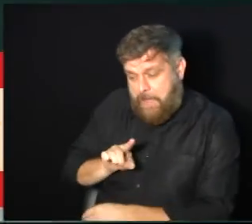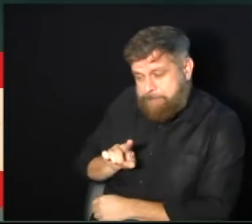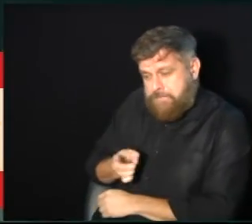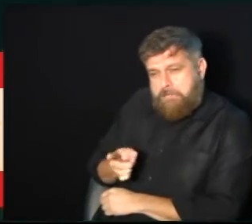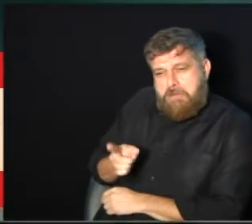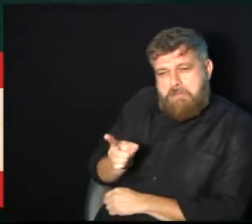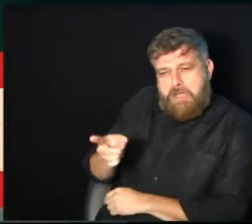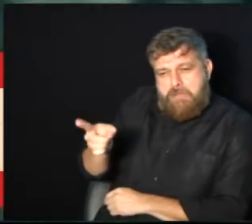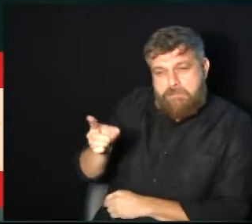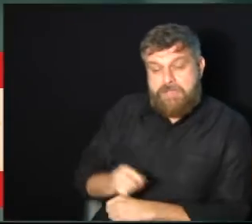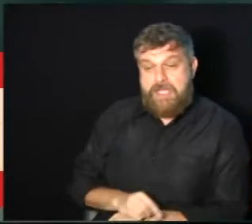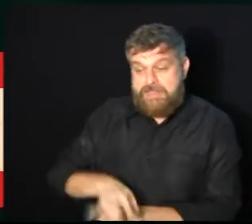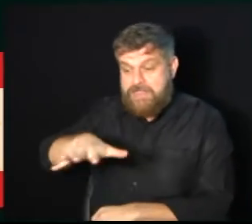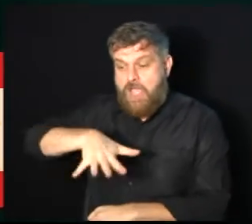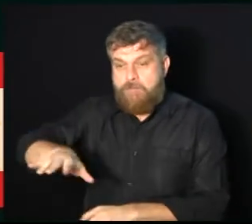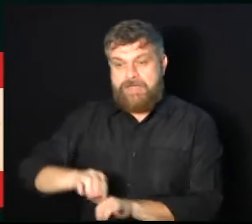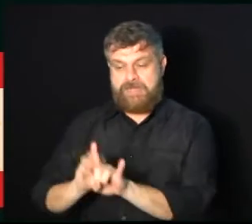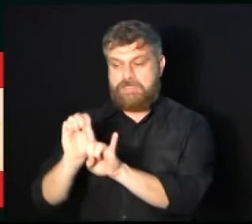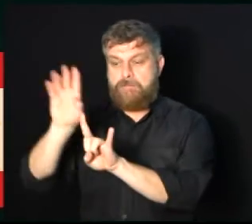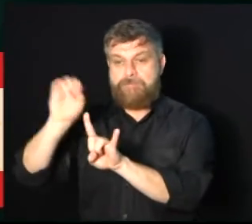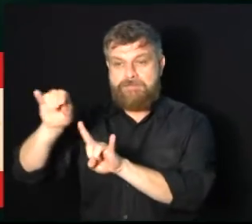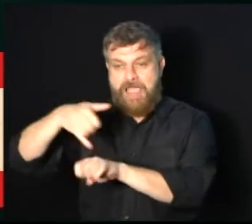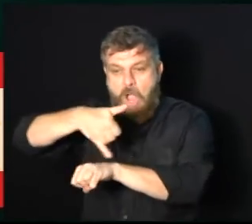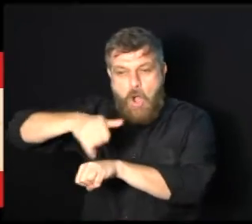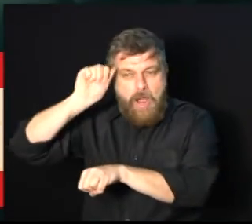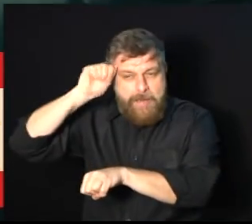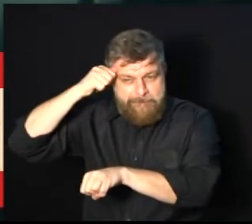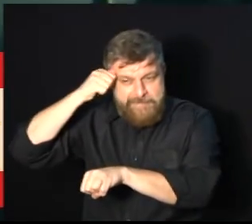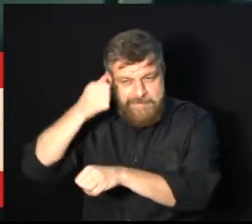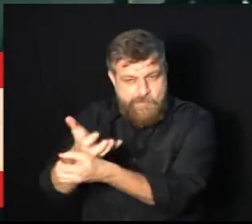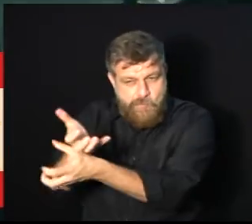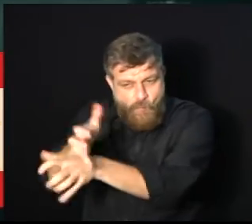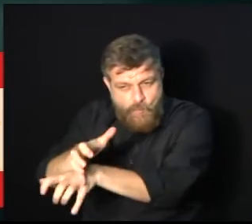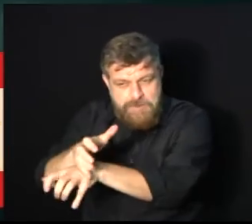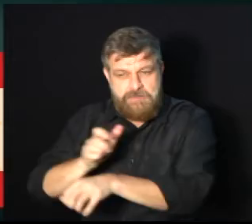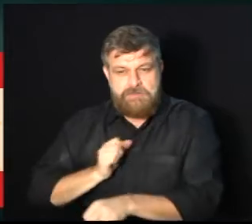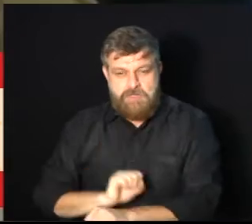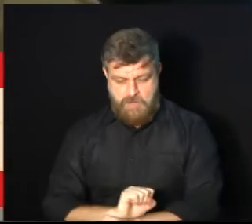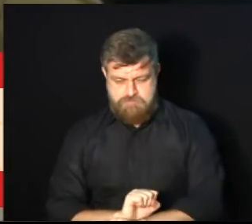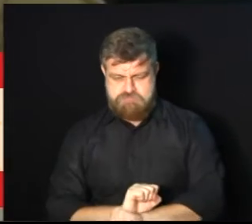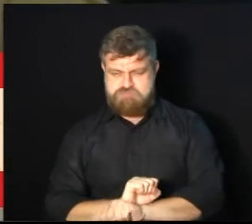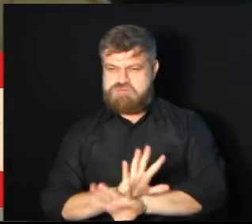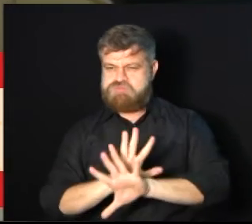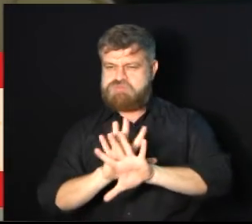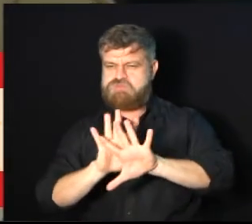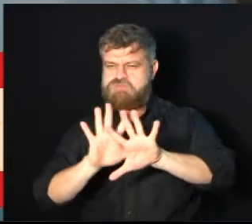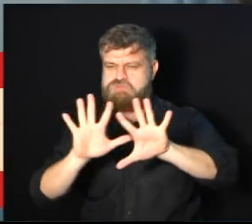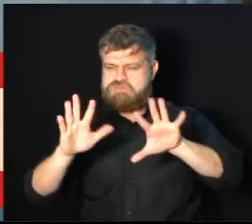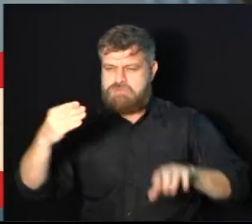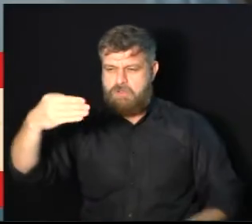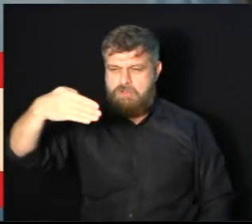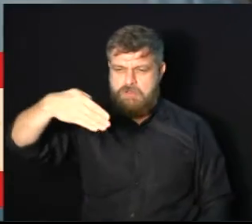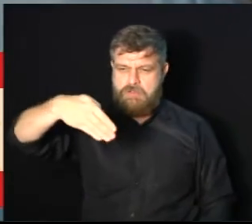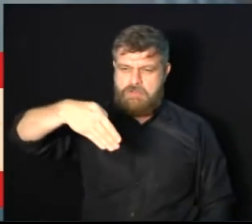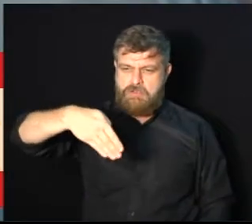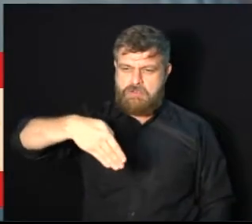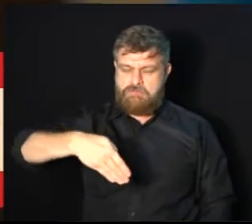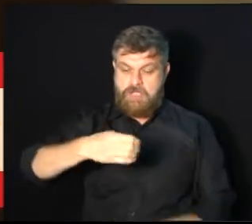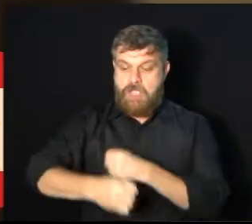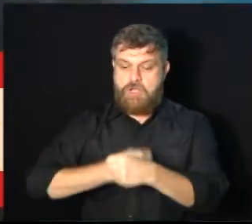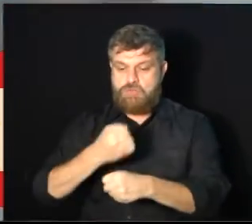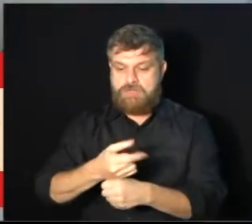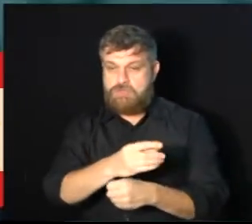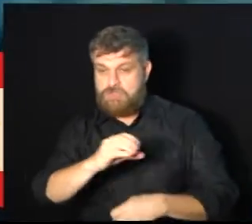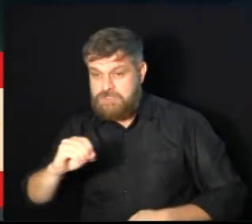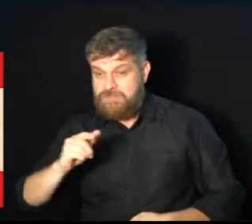até uma distante plataforma de petróleo abandonada. Uma explosão naufraga o submarino Kursk no ano de 2000.